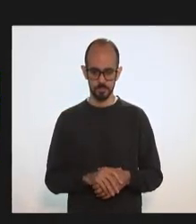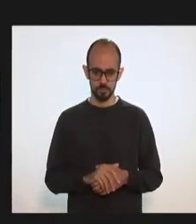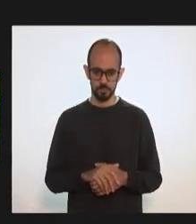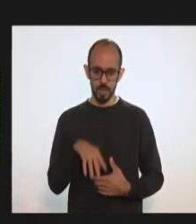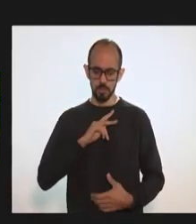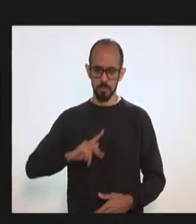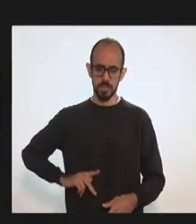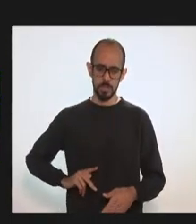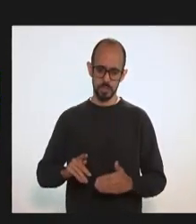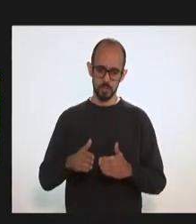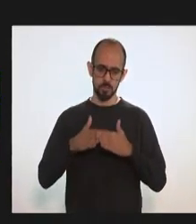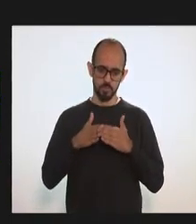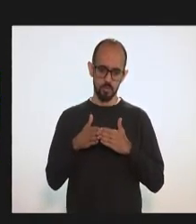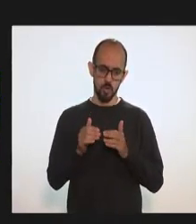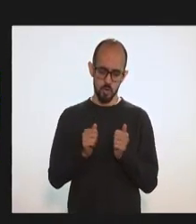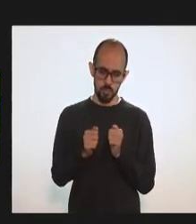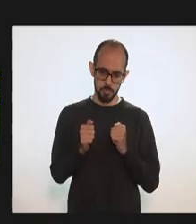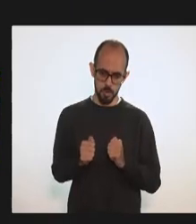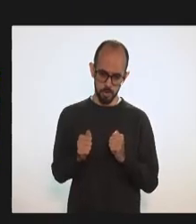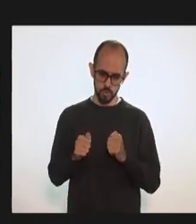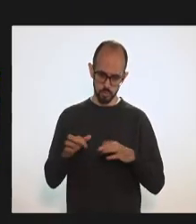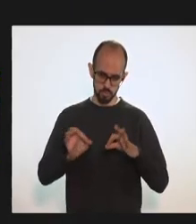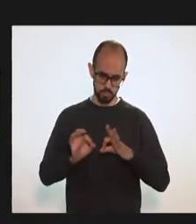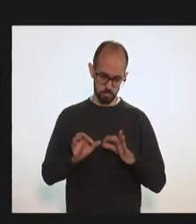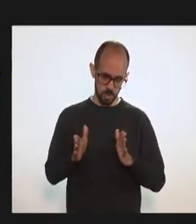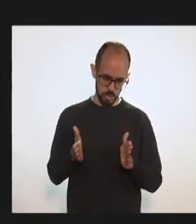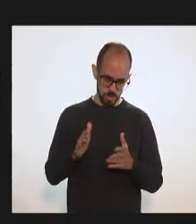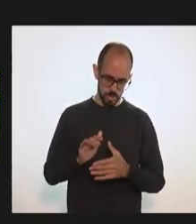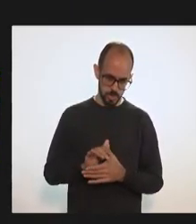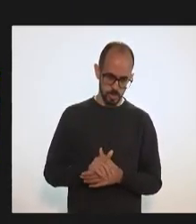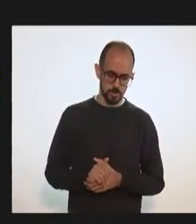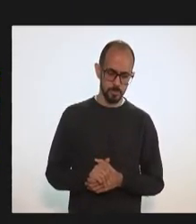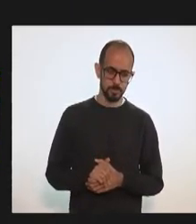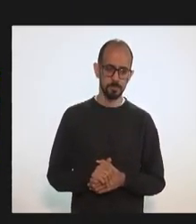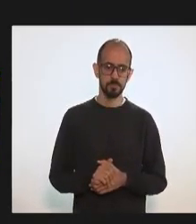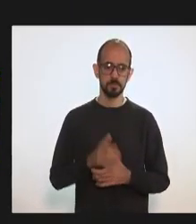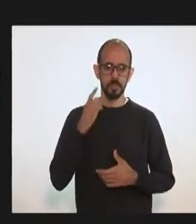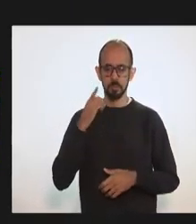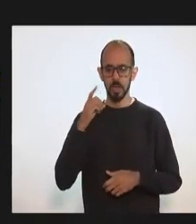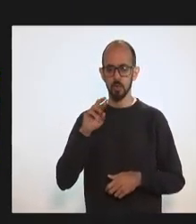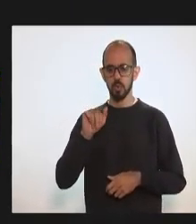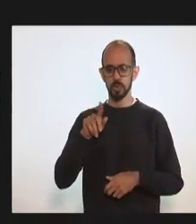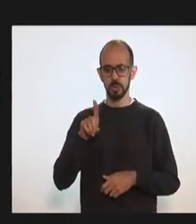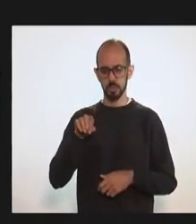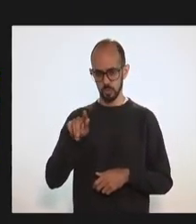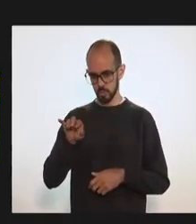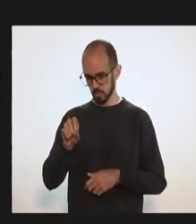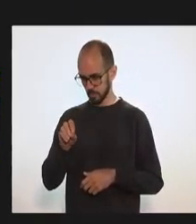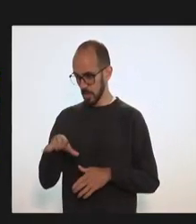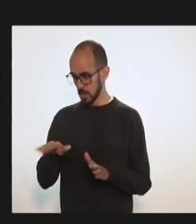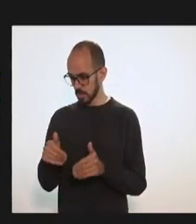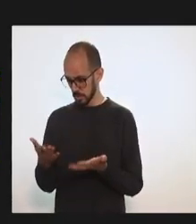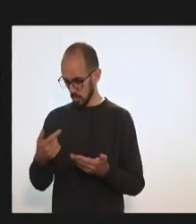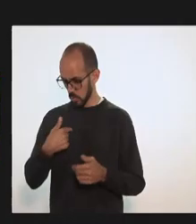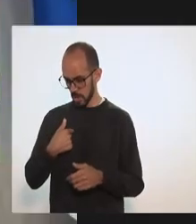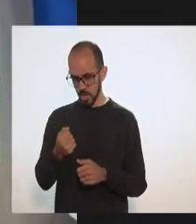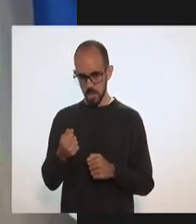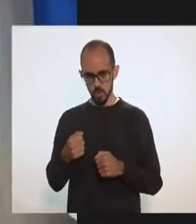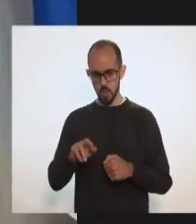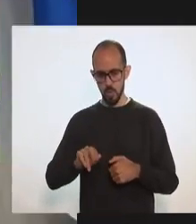programa Limpa Rio. Vou fazer isso então. Obrigado. Está combinado. Deputado Bacelar, fica bacana. Fica bacana. Obrigado, parecer,